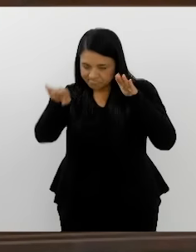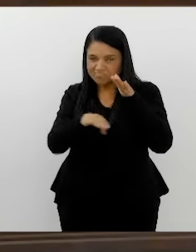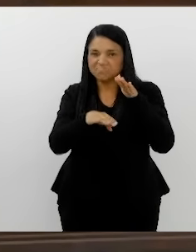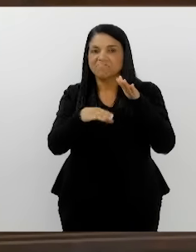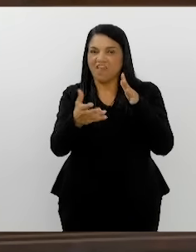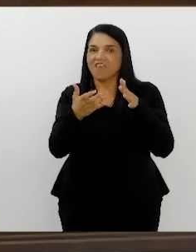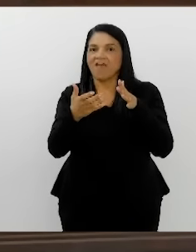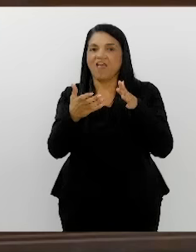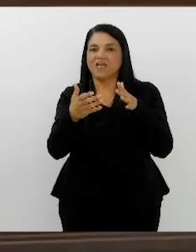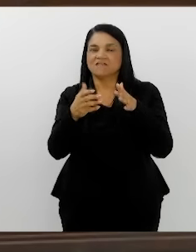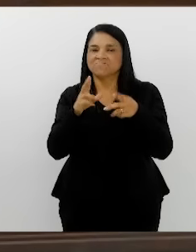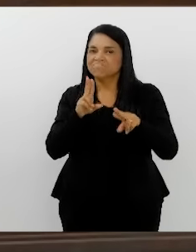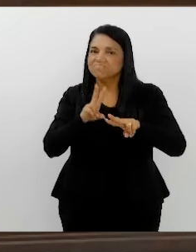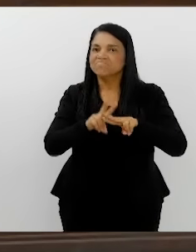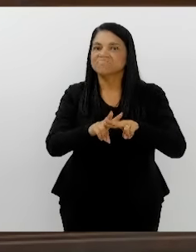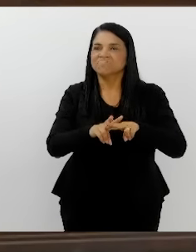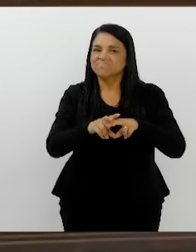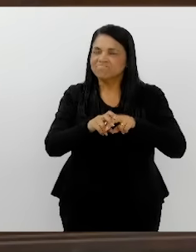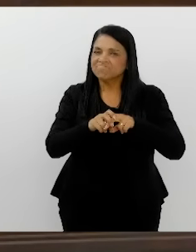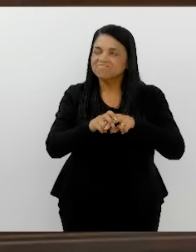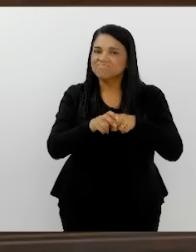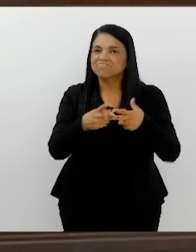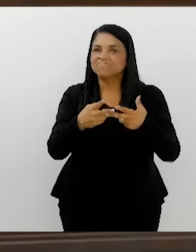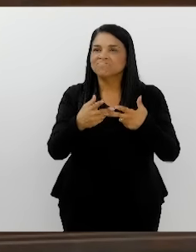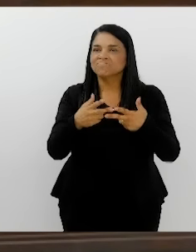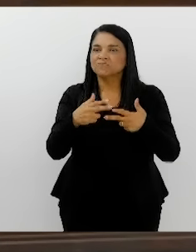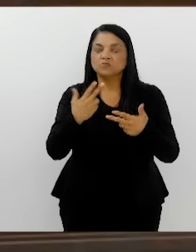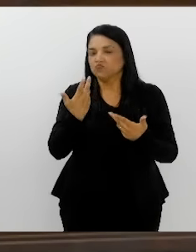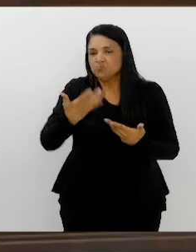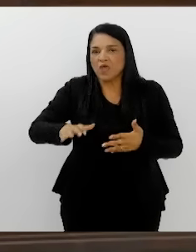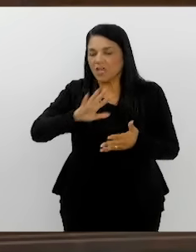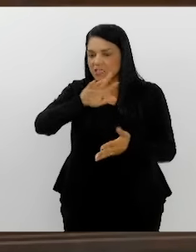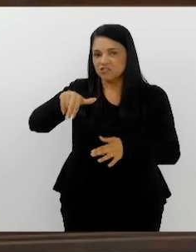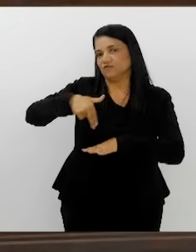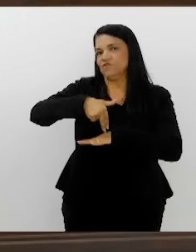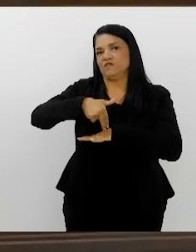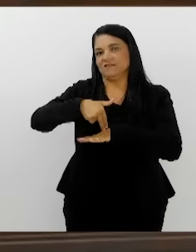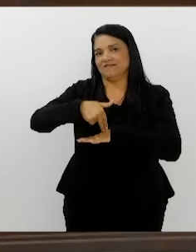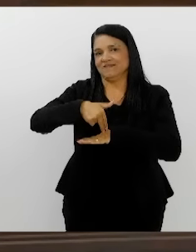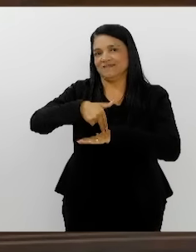muitas vezes nos prender, querem que nós neguemos aqui a nossa fé.